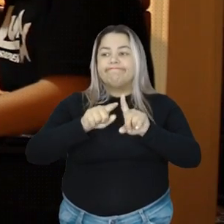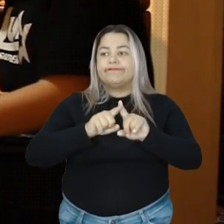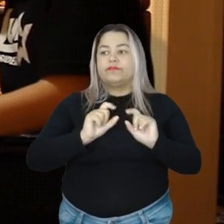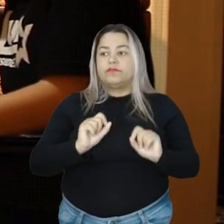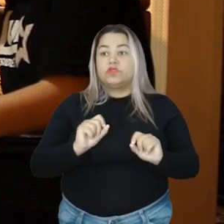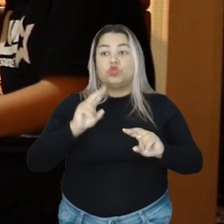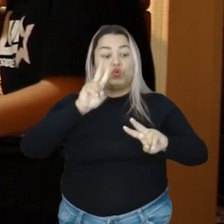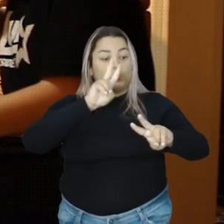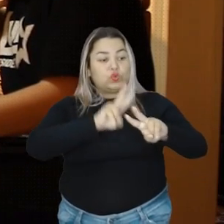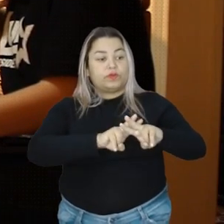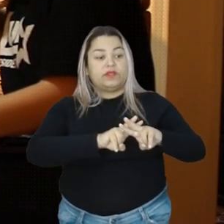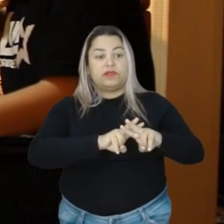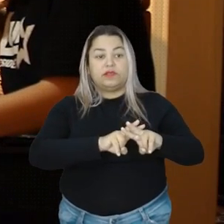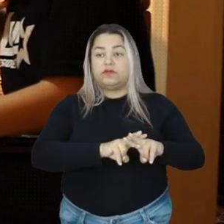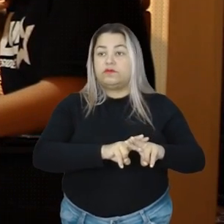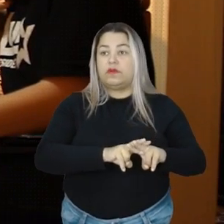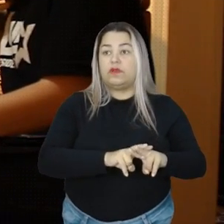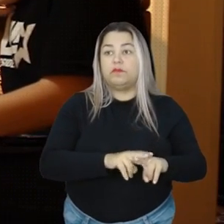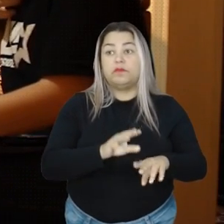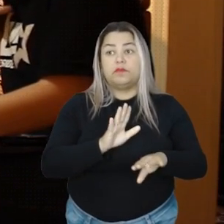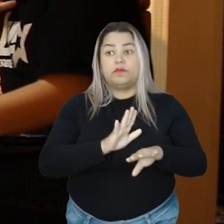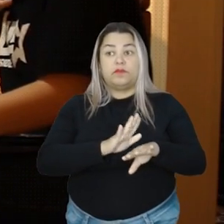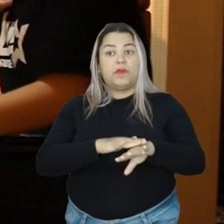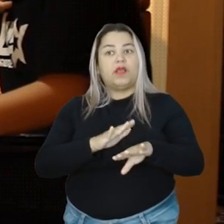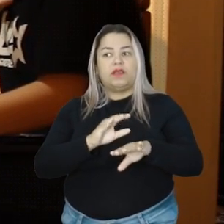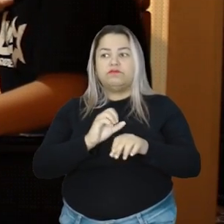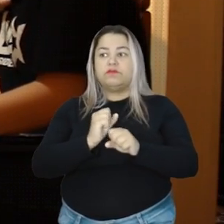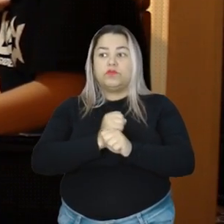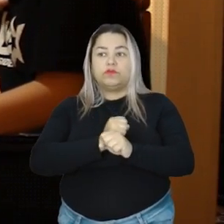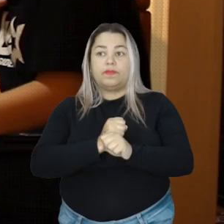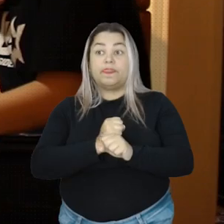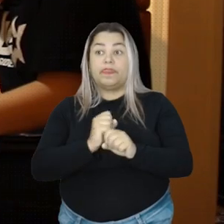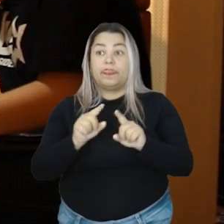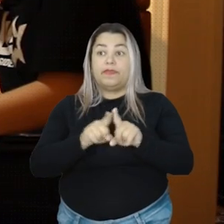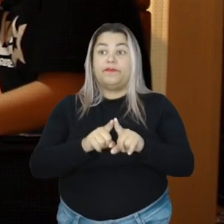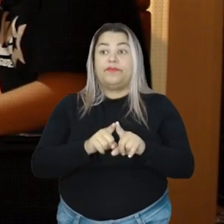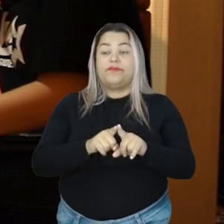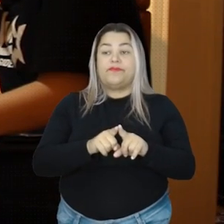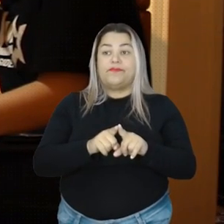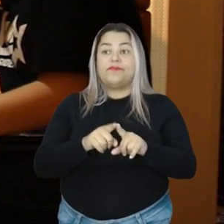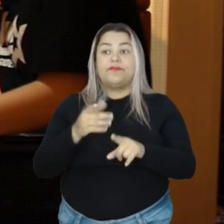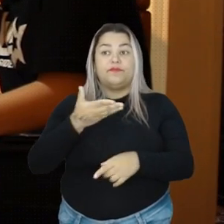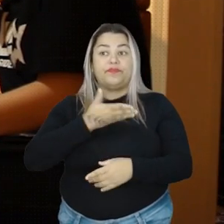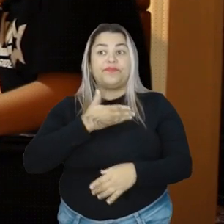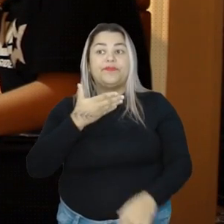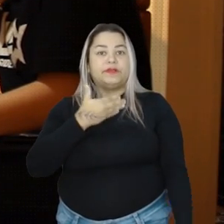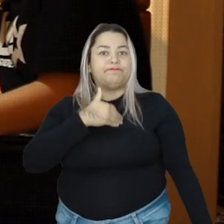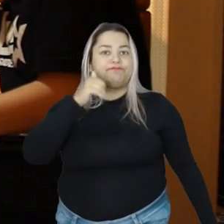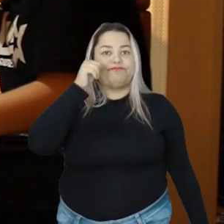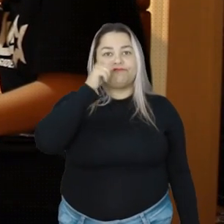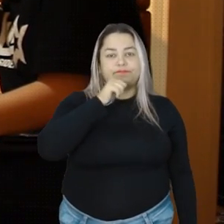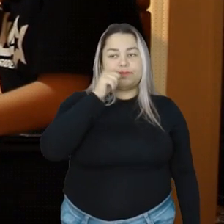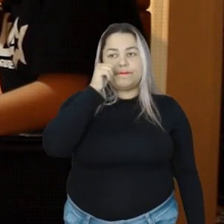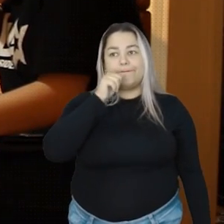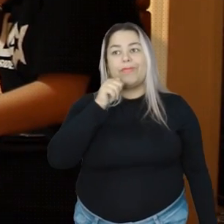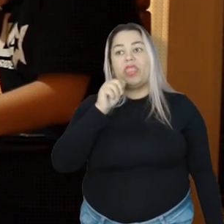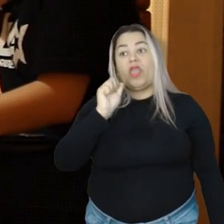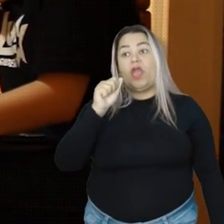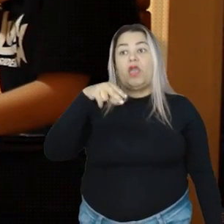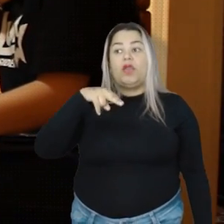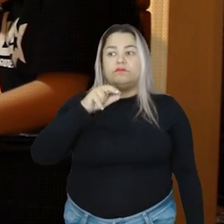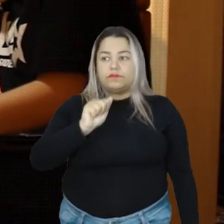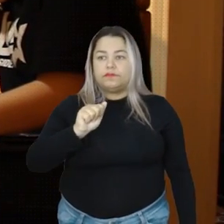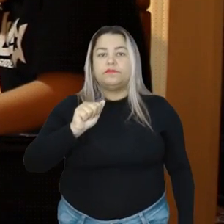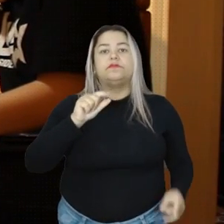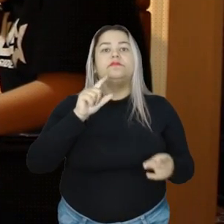lá preso, né, o mais tempo. Né. Sim. Mas tinha outros. O Felipe, tinha as companheiras mulheres, tinha a Ana Santa